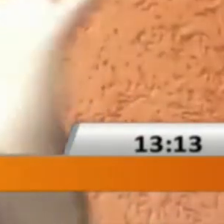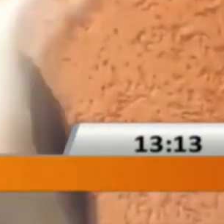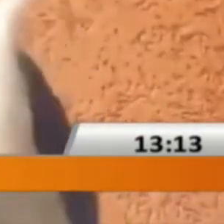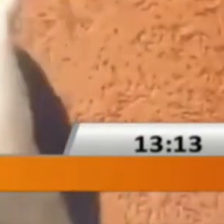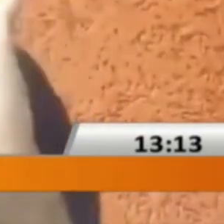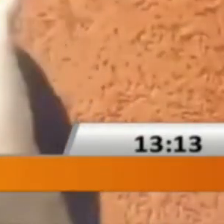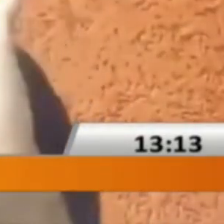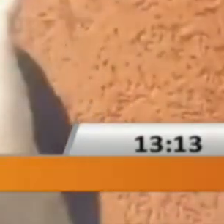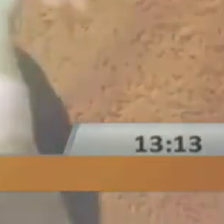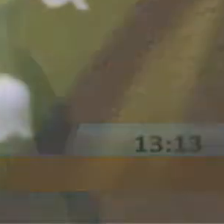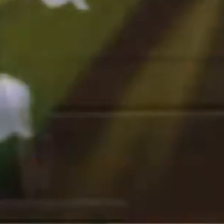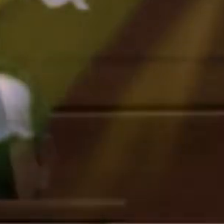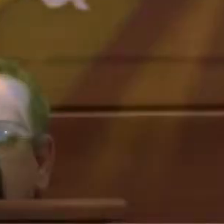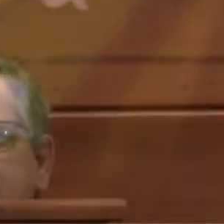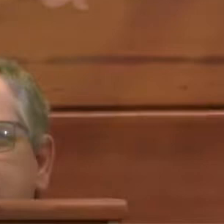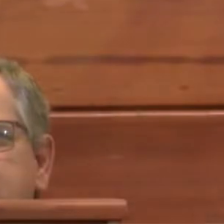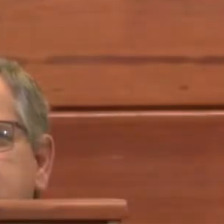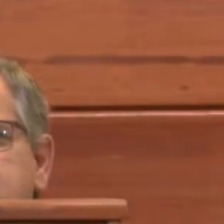bom? Abraços.